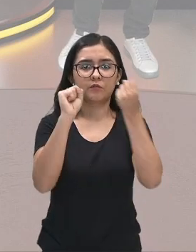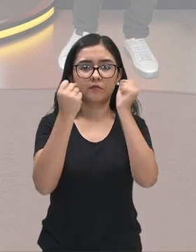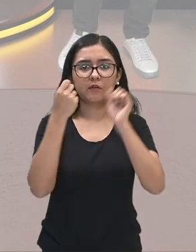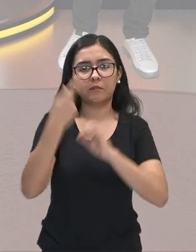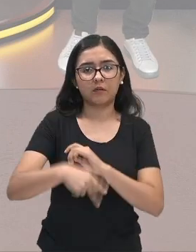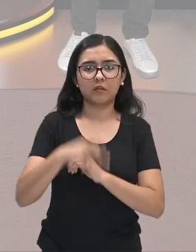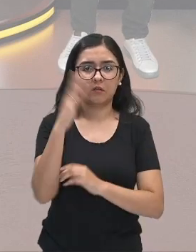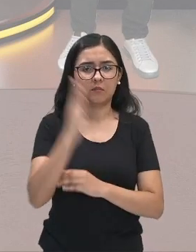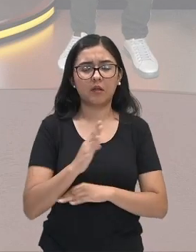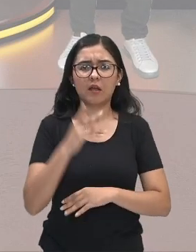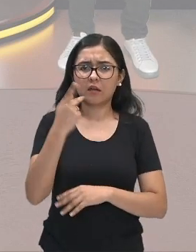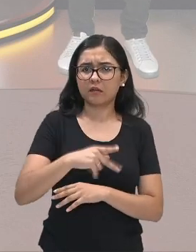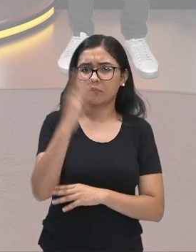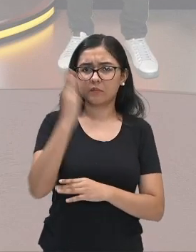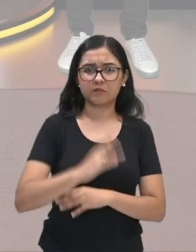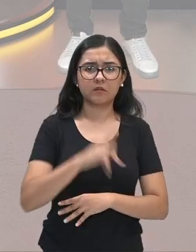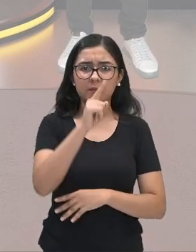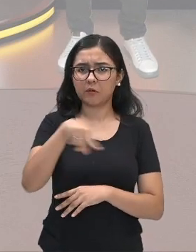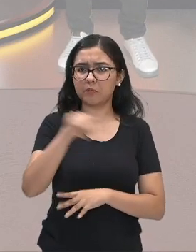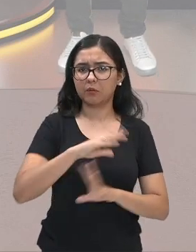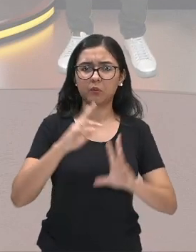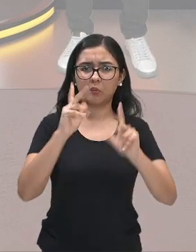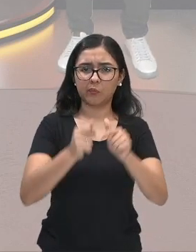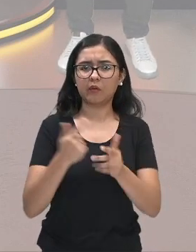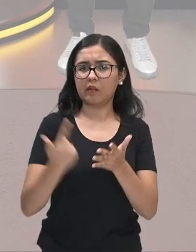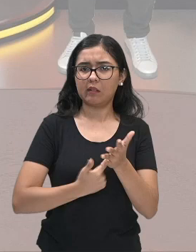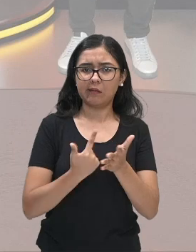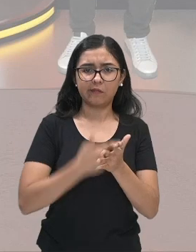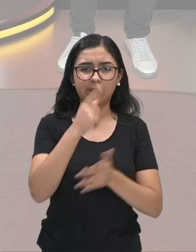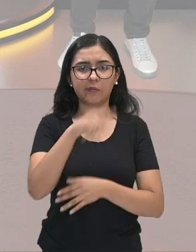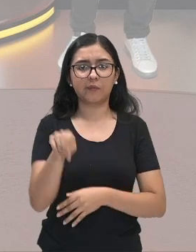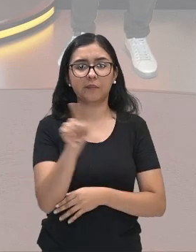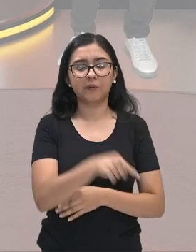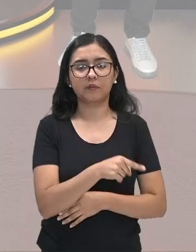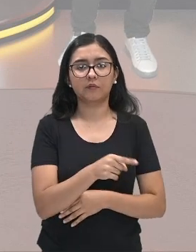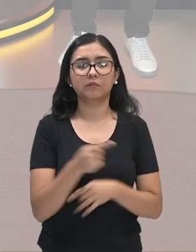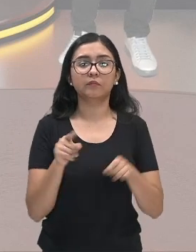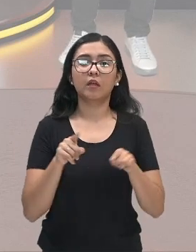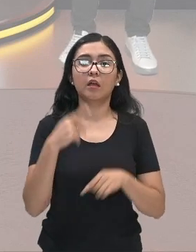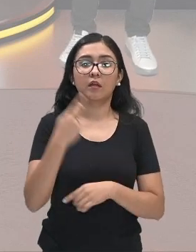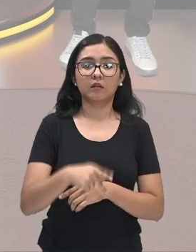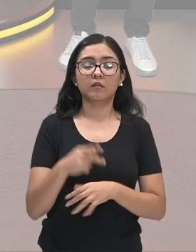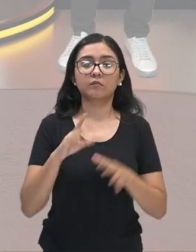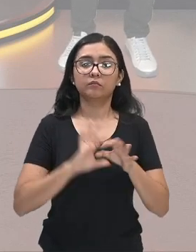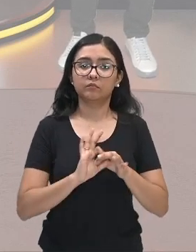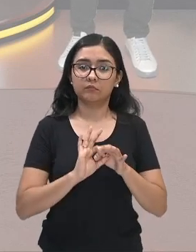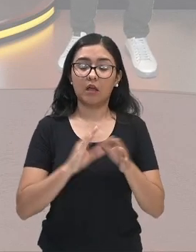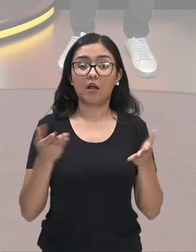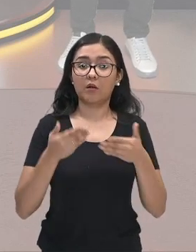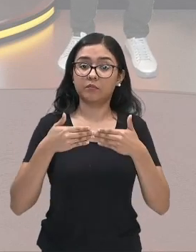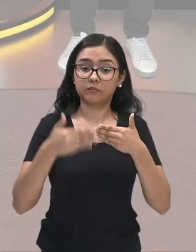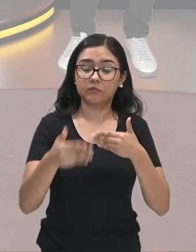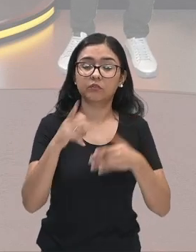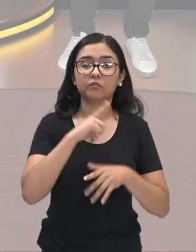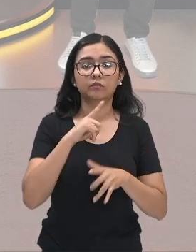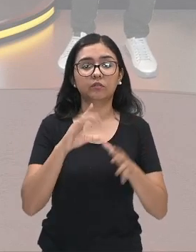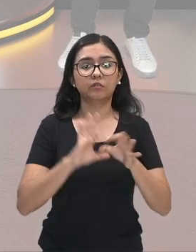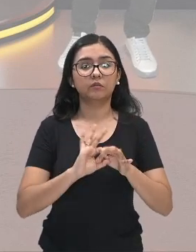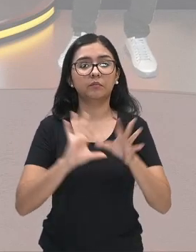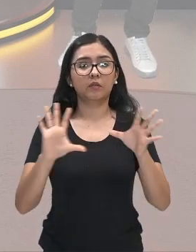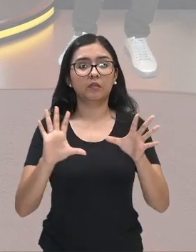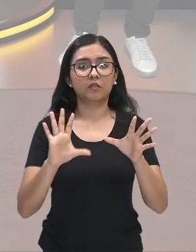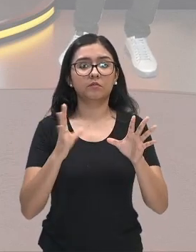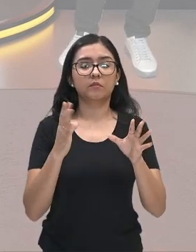No Brasil era proibido tudo, até livro, né, quando era colônia. O Brasil tinha liberdade para criar indústrias, porém não